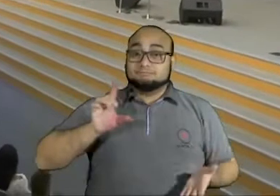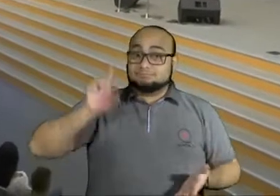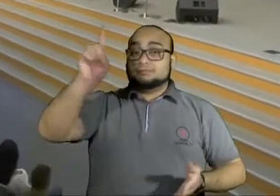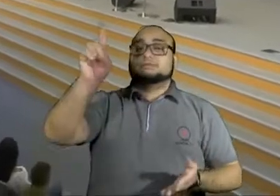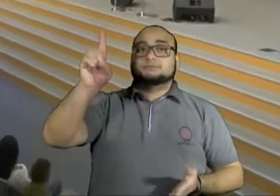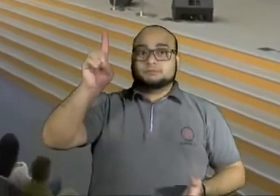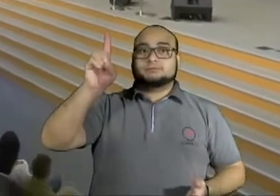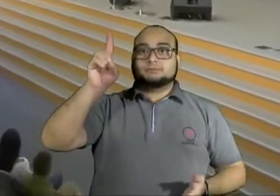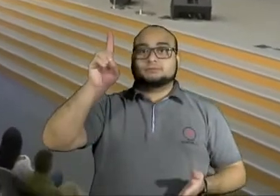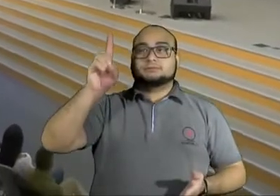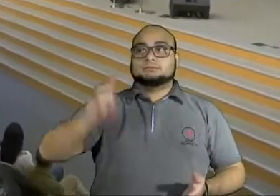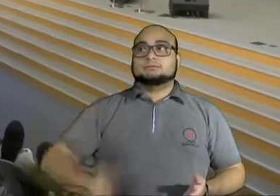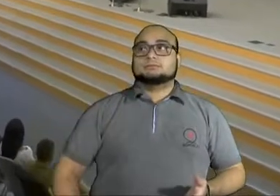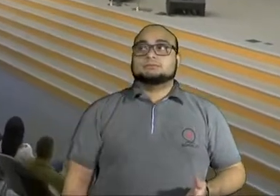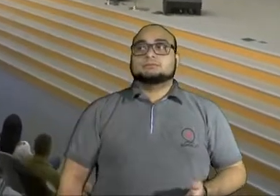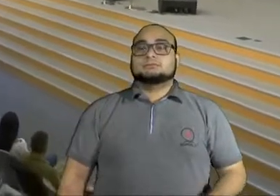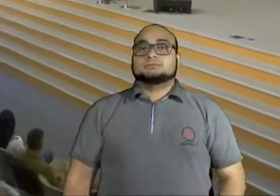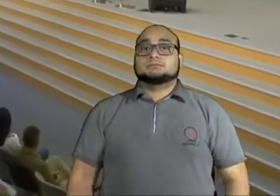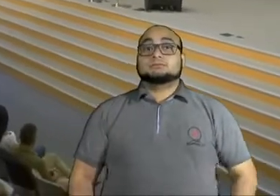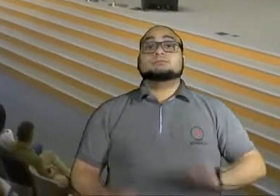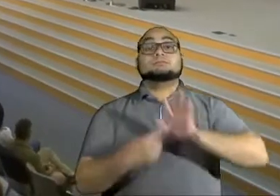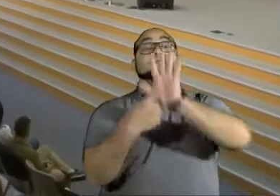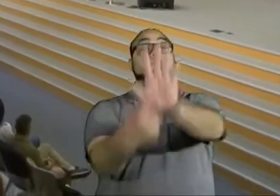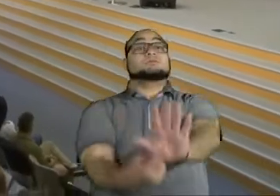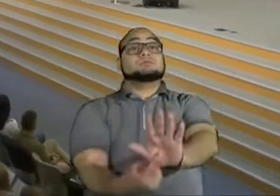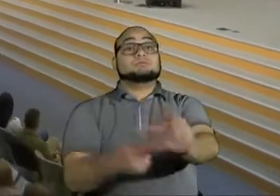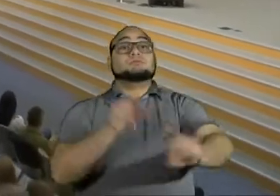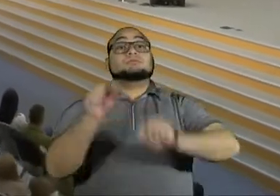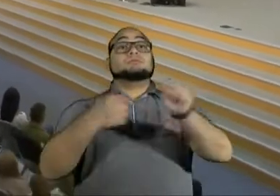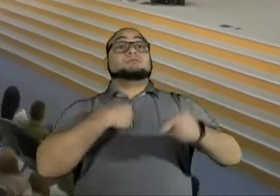respeito, a minha fé